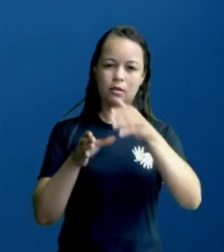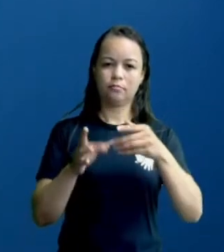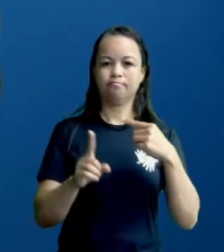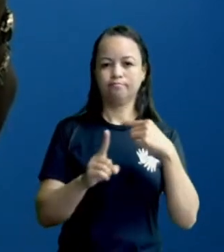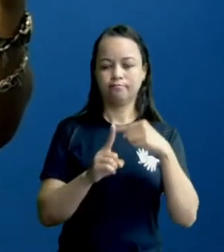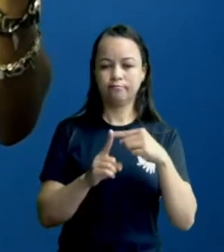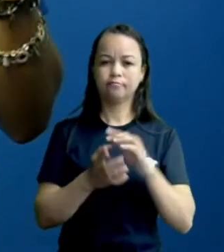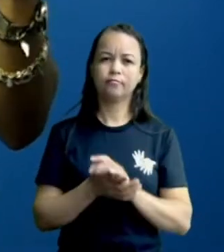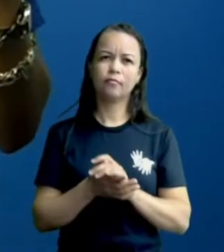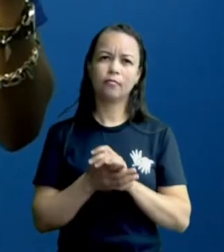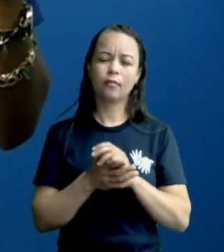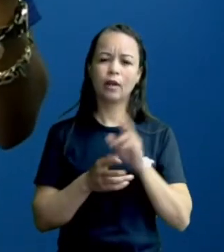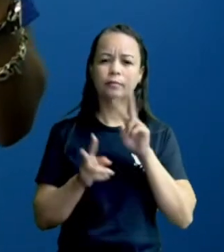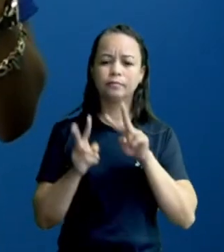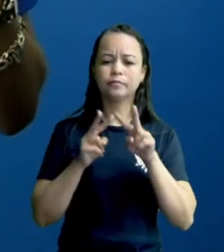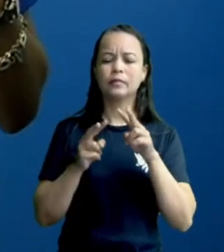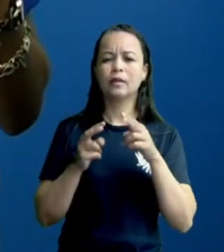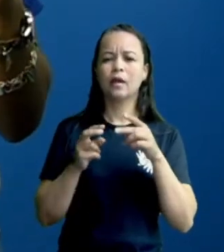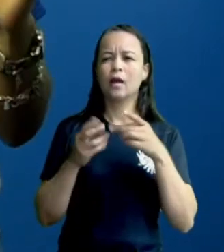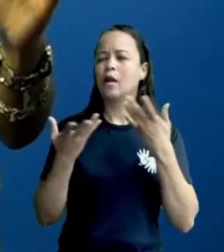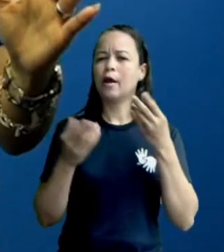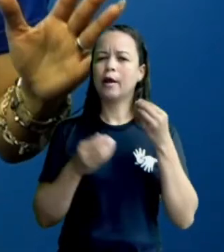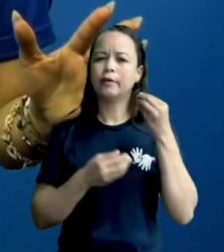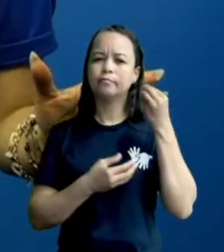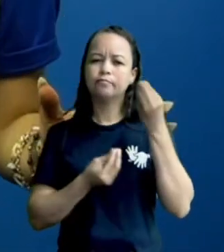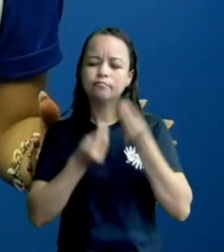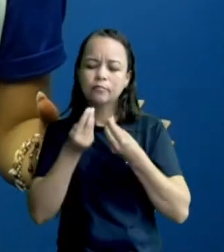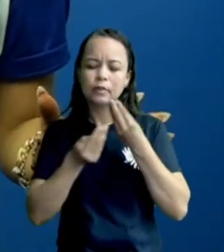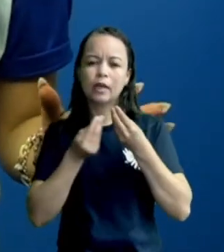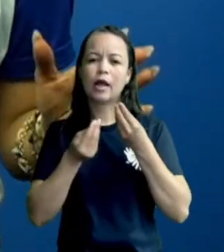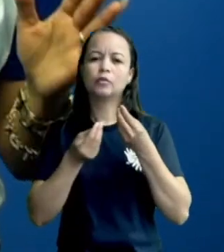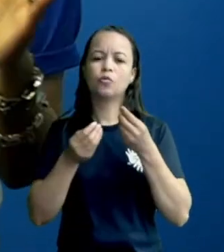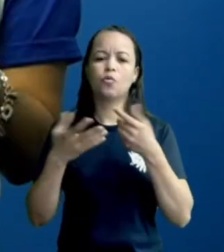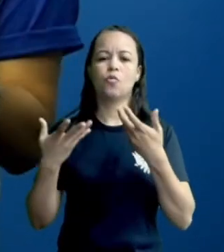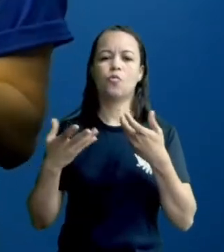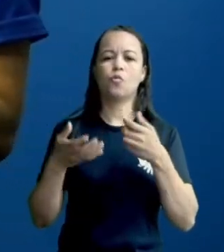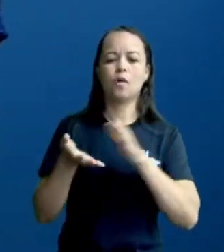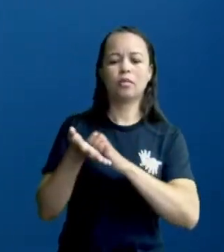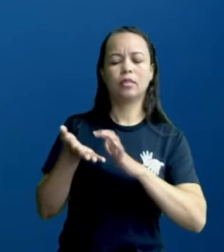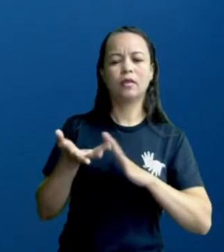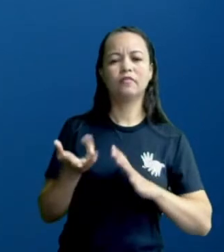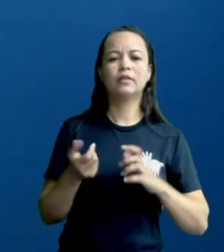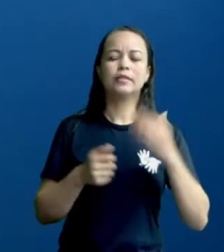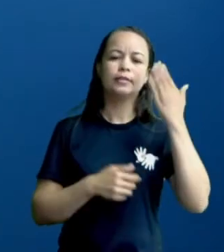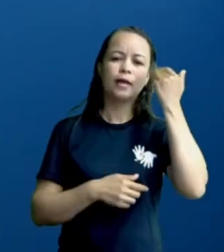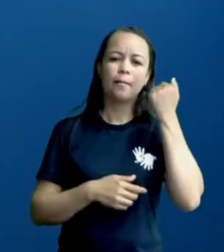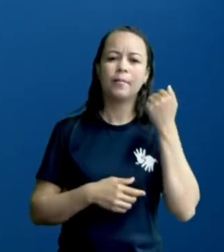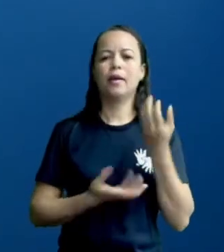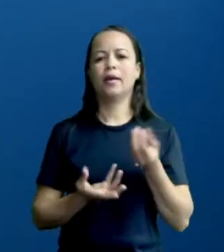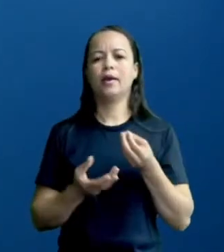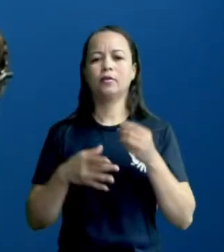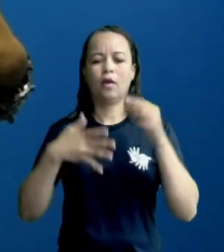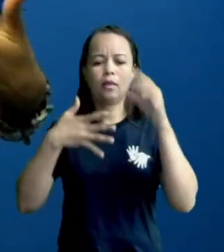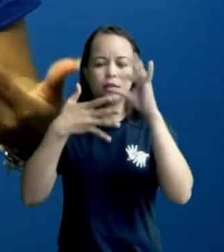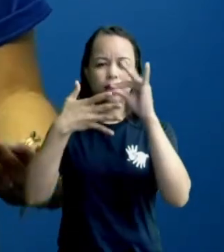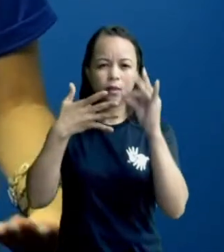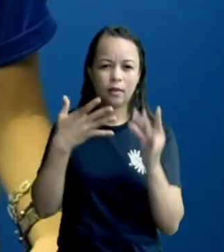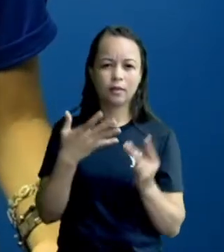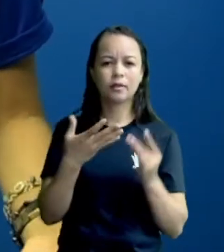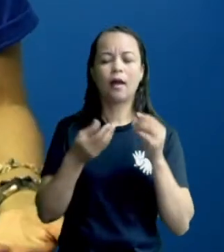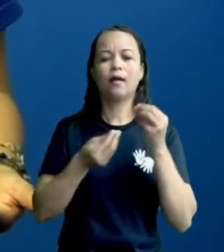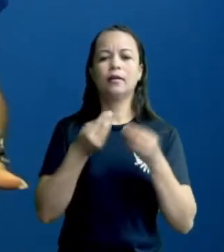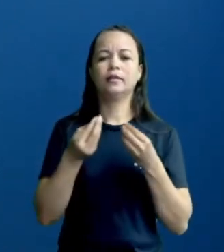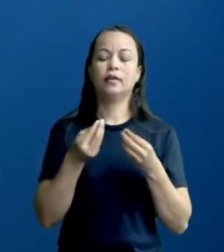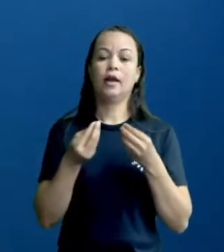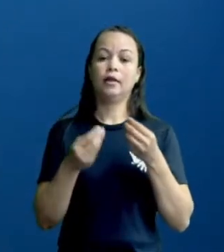olhadinha lá para se, inteirar do assunto, saber os detalhes, que aqui o vídeo ele só mostra o que houve,